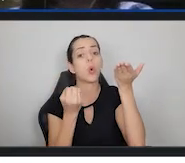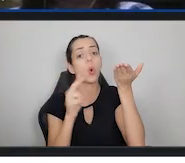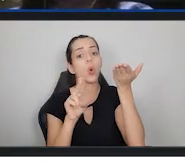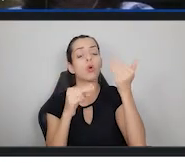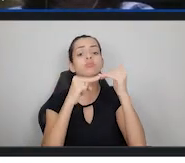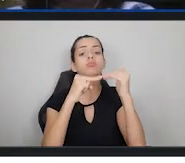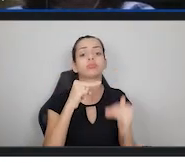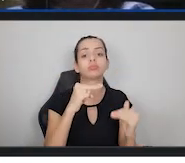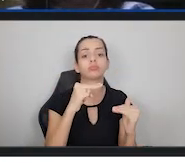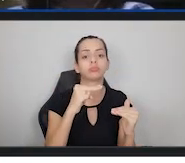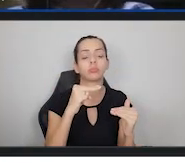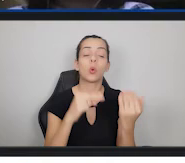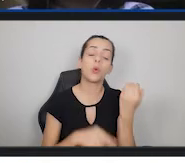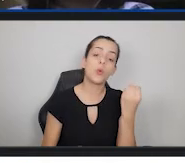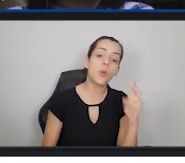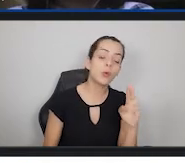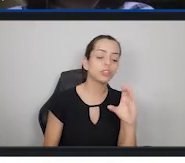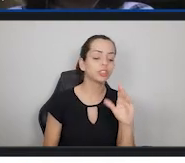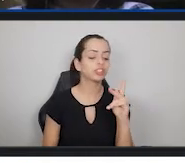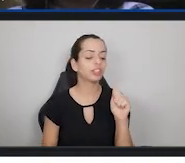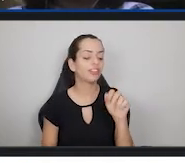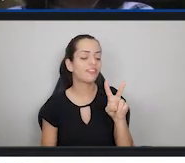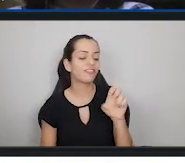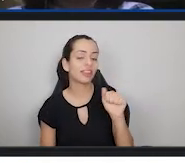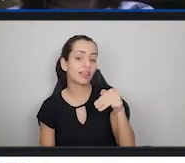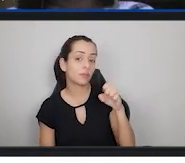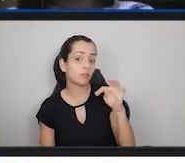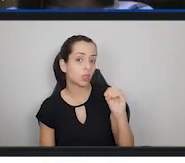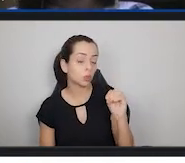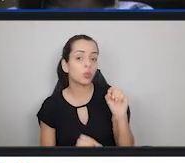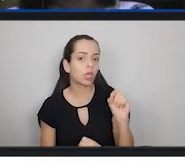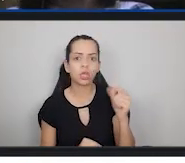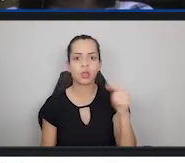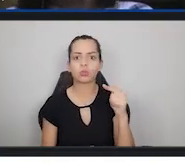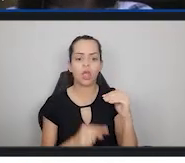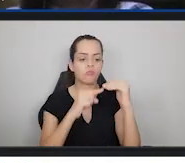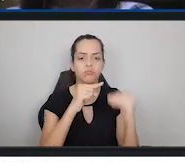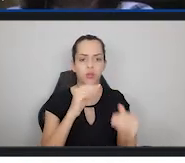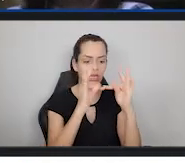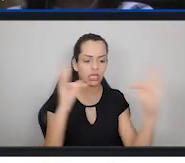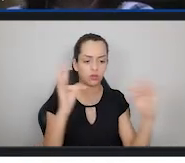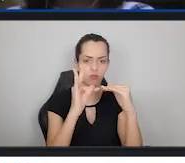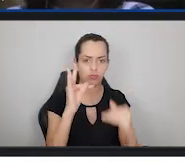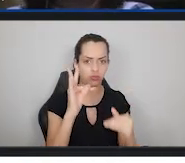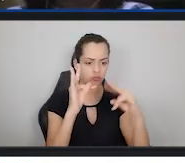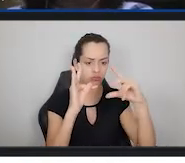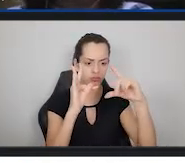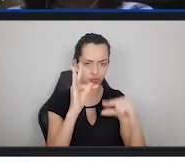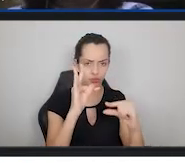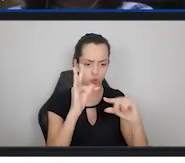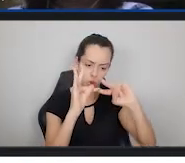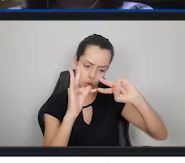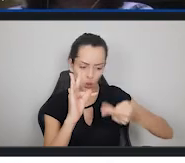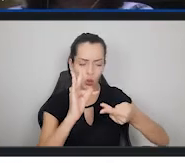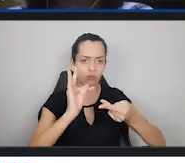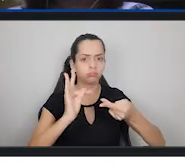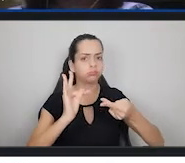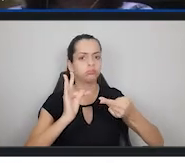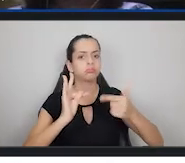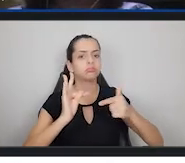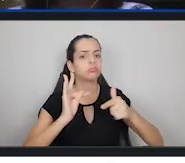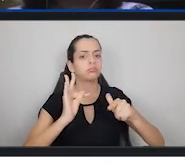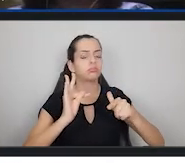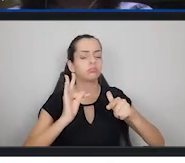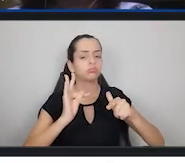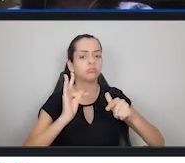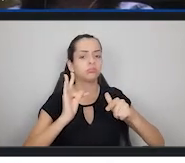distribuição. A classificação ela pode se dar quanto à função. Por exemplo, é abaixadora, é uma subestação elevadora, é uma subestação